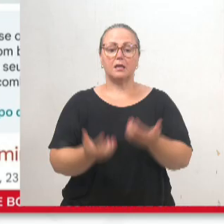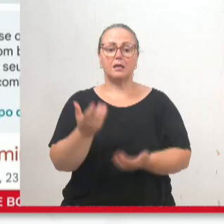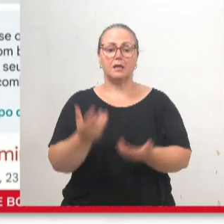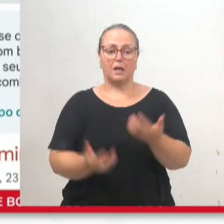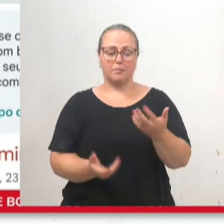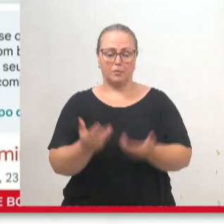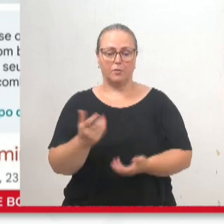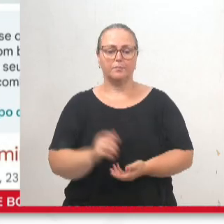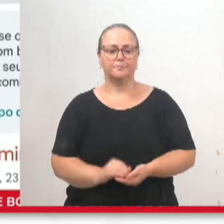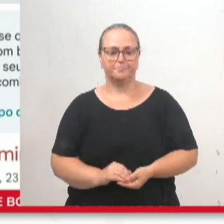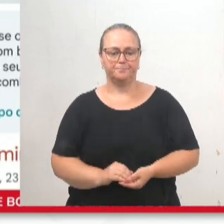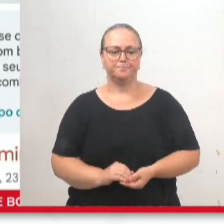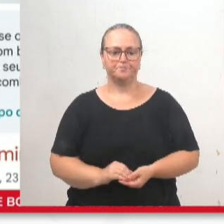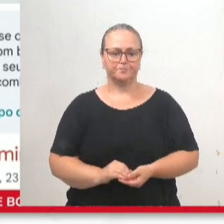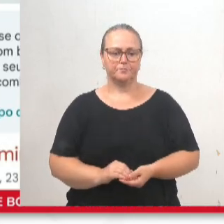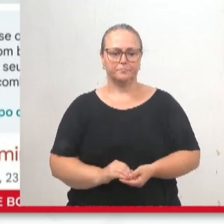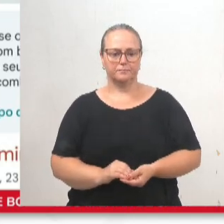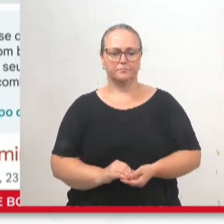certa forma,